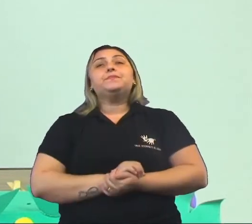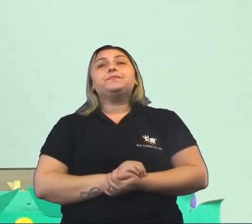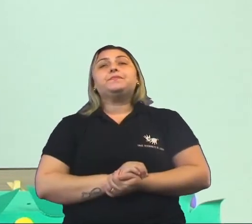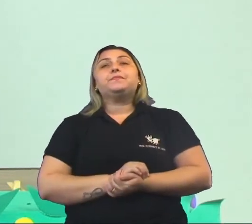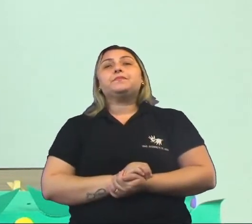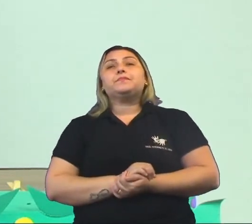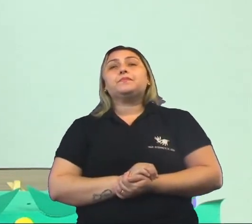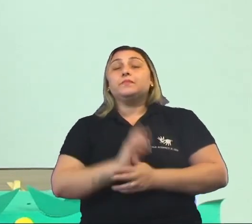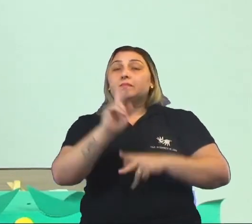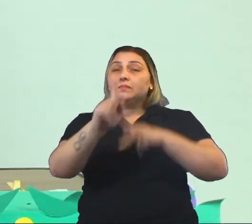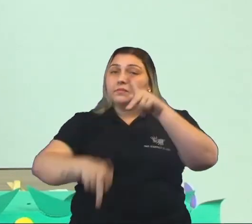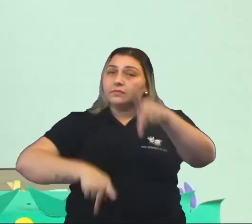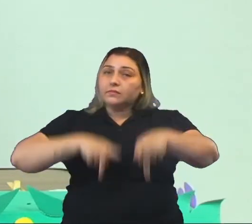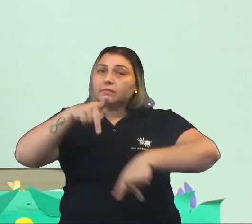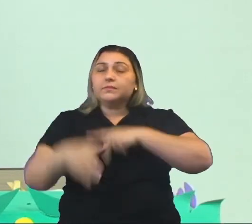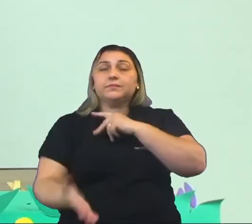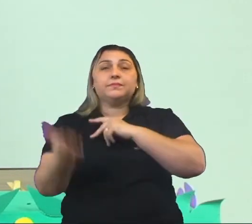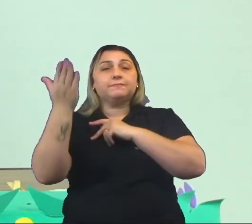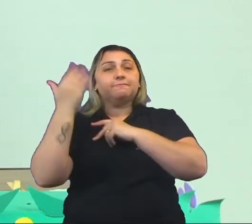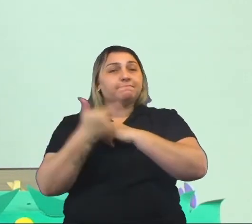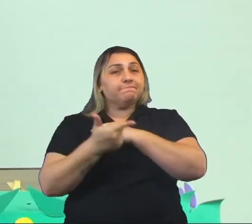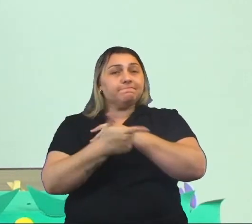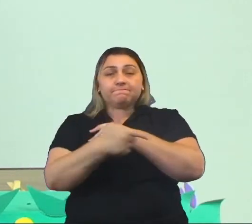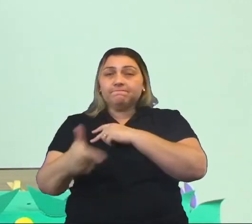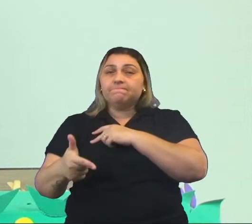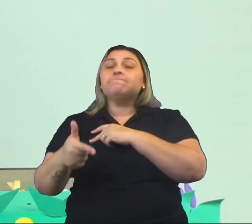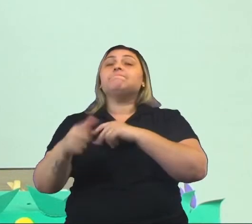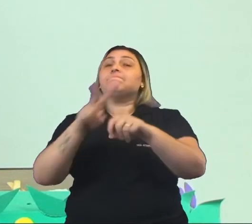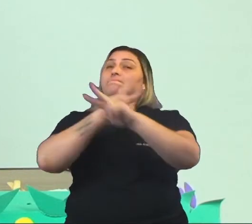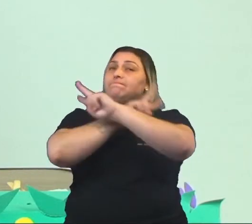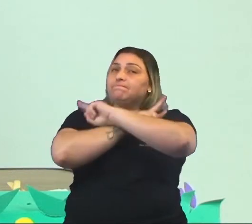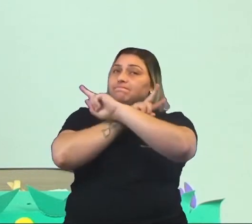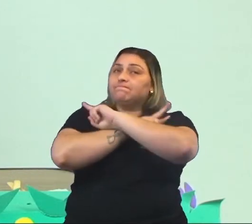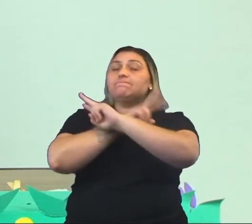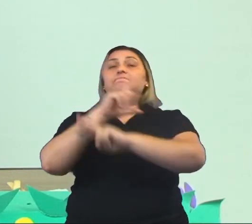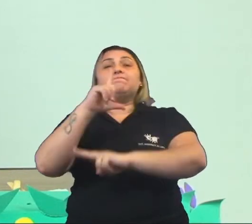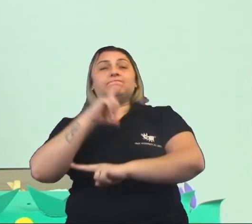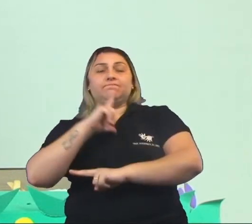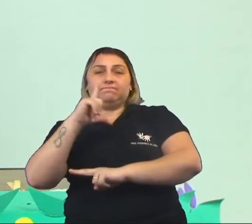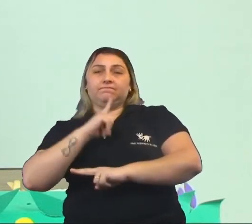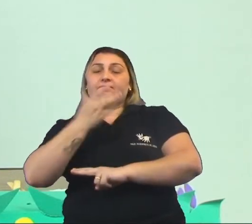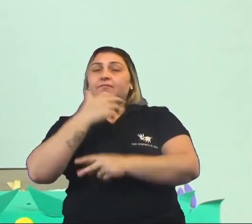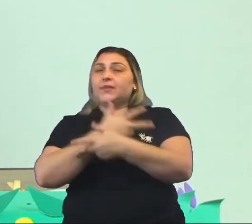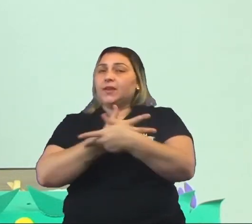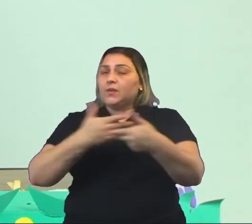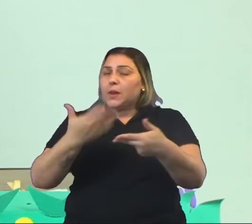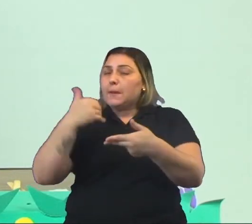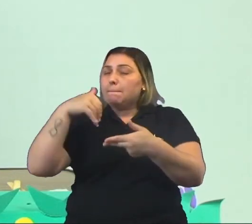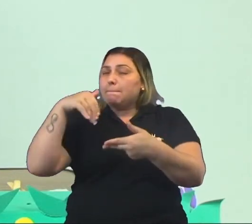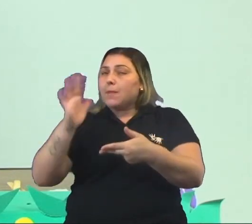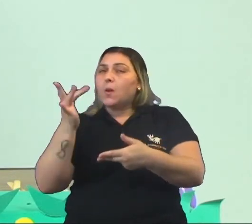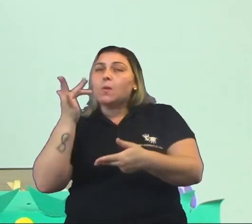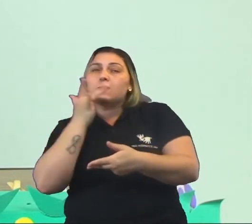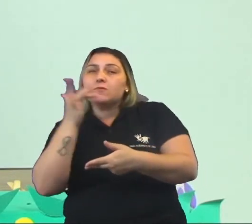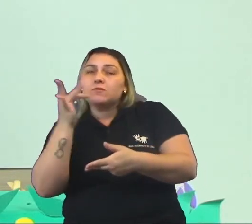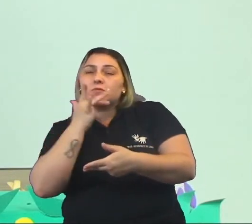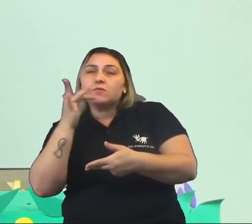o povo do passado que não utilizava agrotóxico, eles tinham as suas frutas bem mais